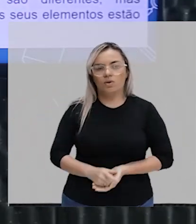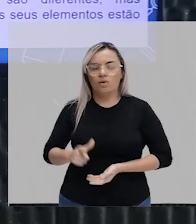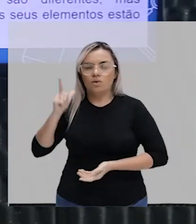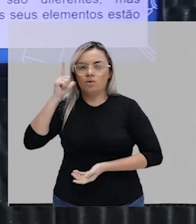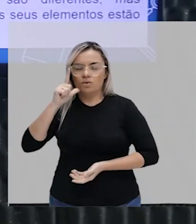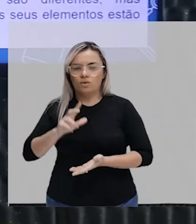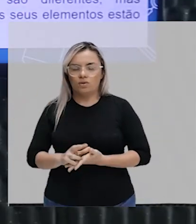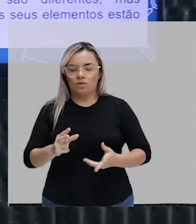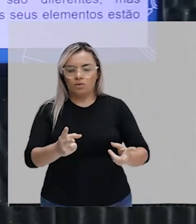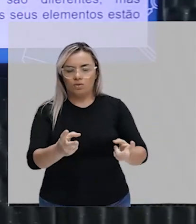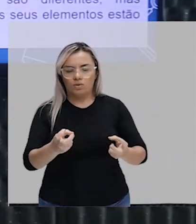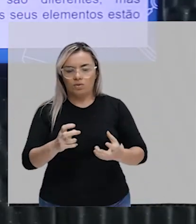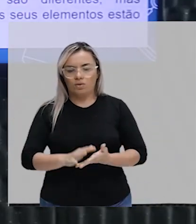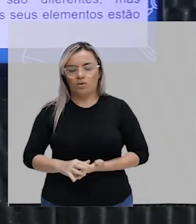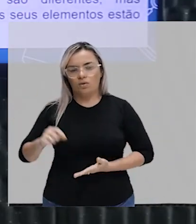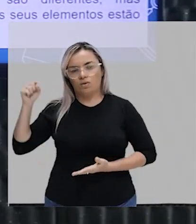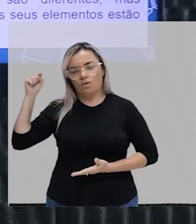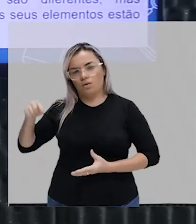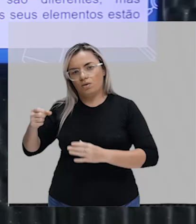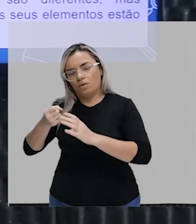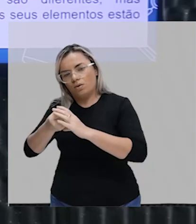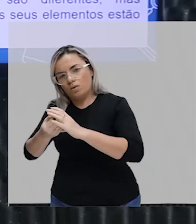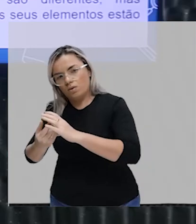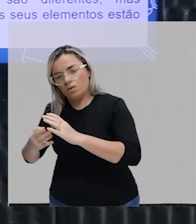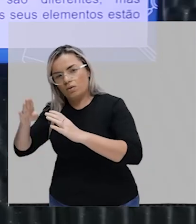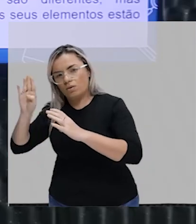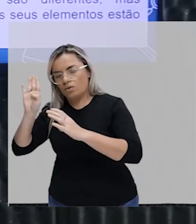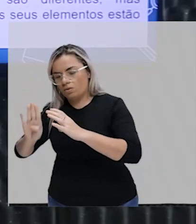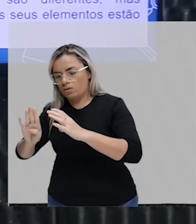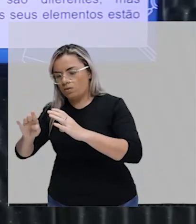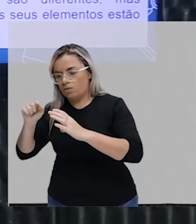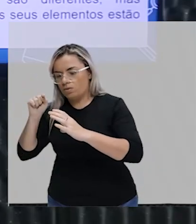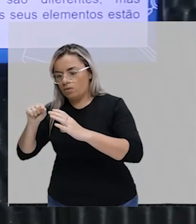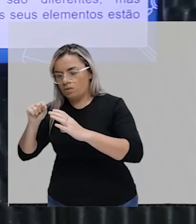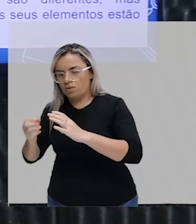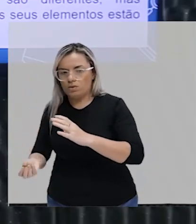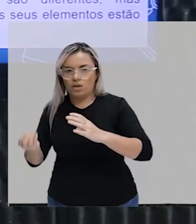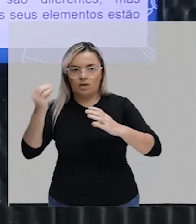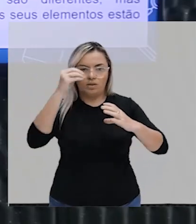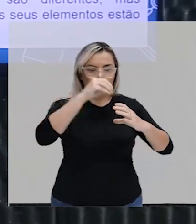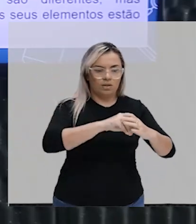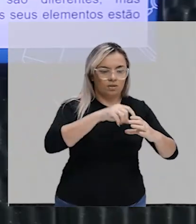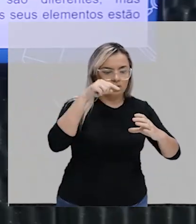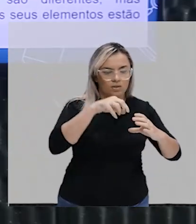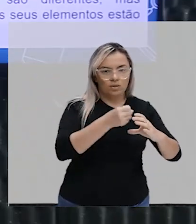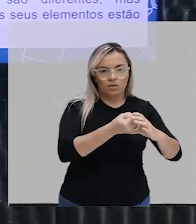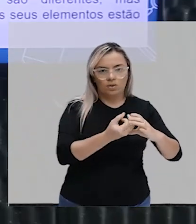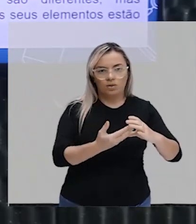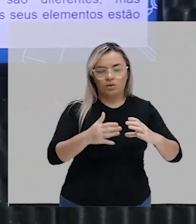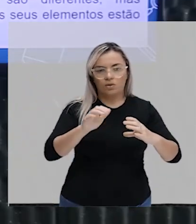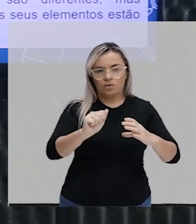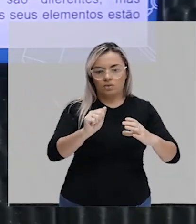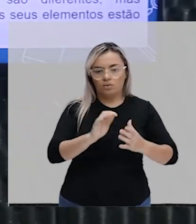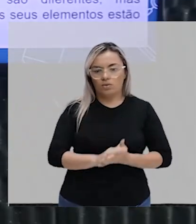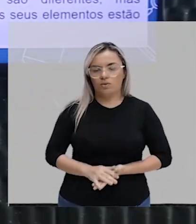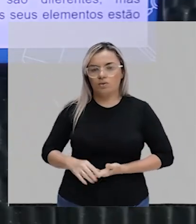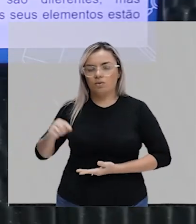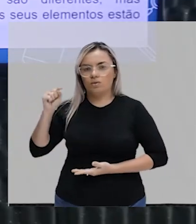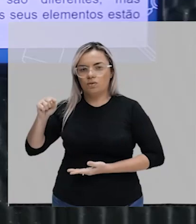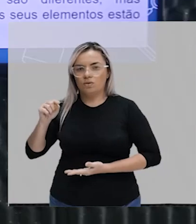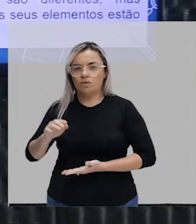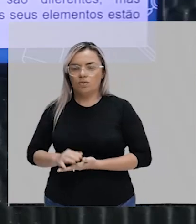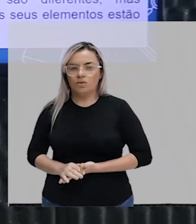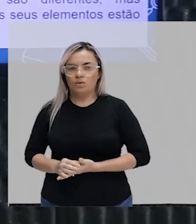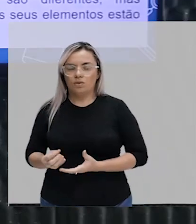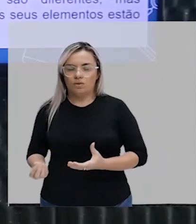enxergar que o conjunto B está dentro do conjunto A, ou está